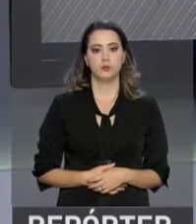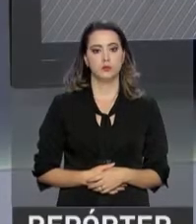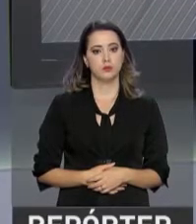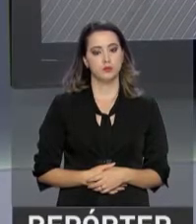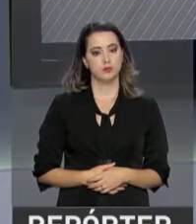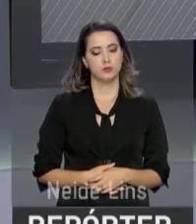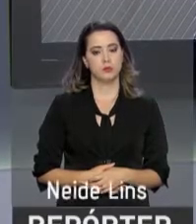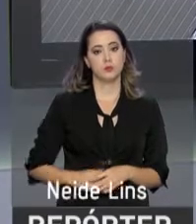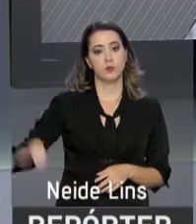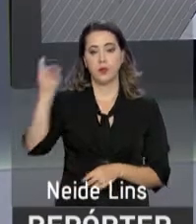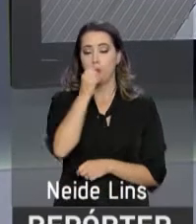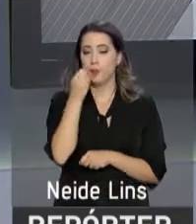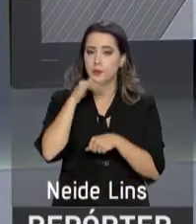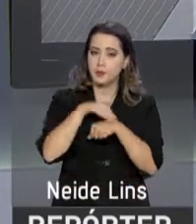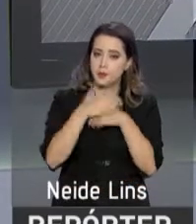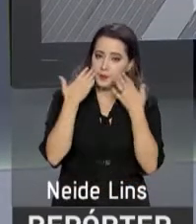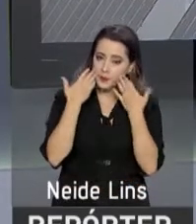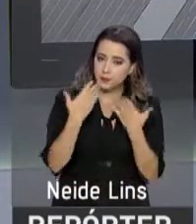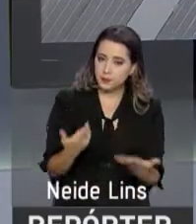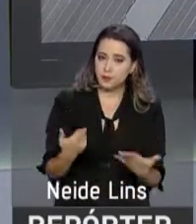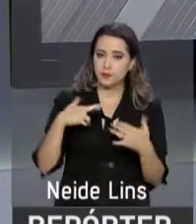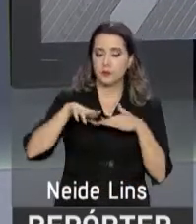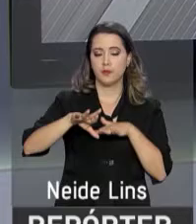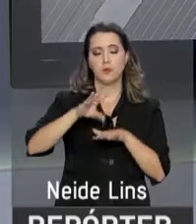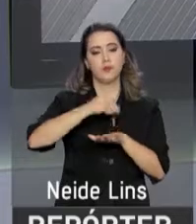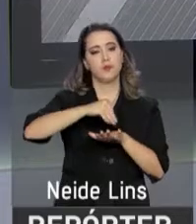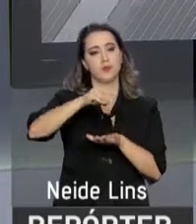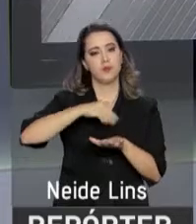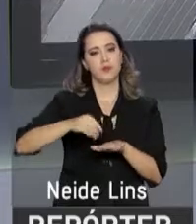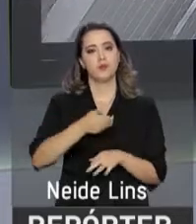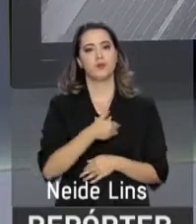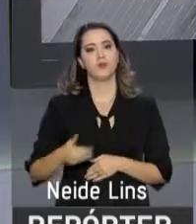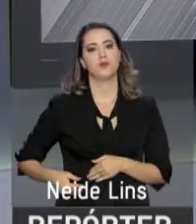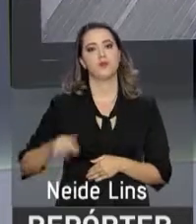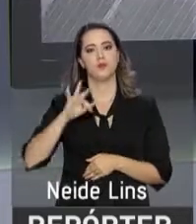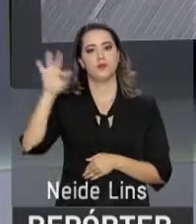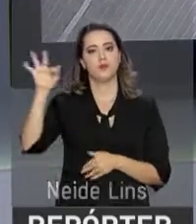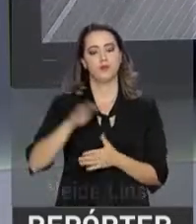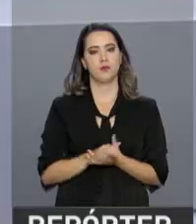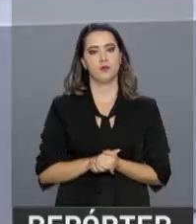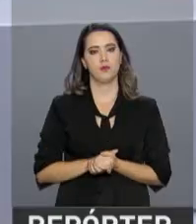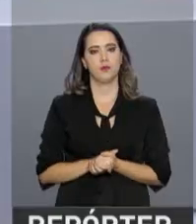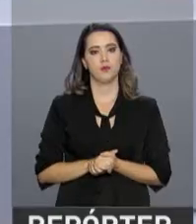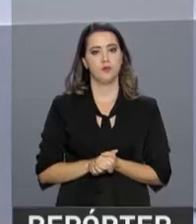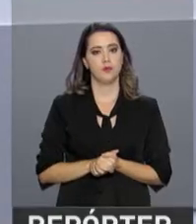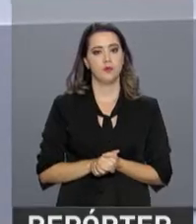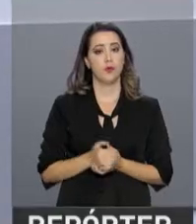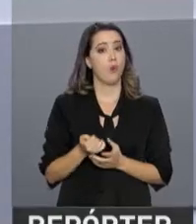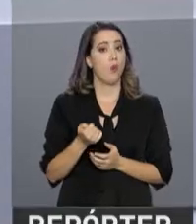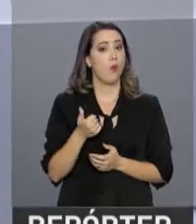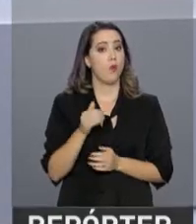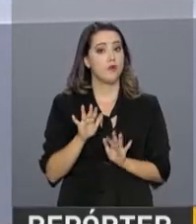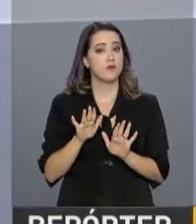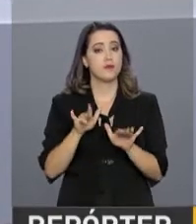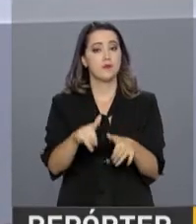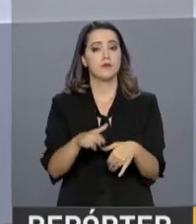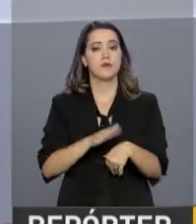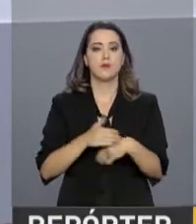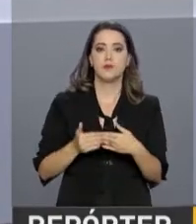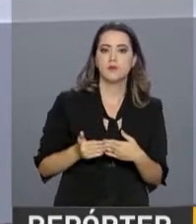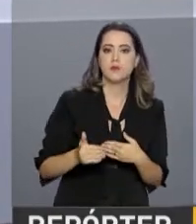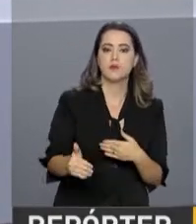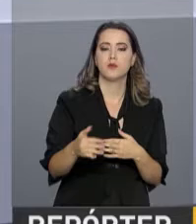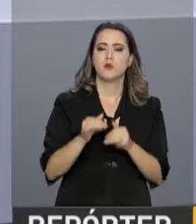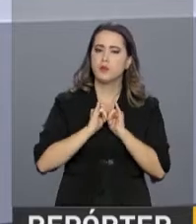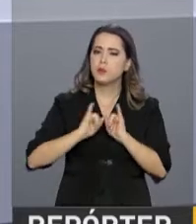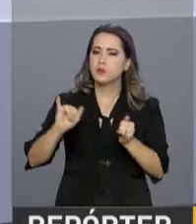olá boa noite no ar o repórter em br com as notícias do governo federal está terminando o prazo para